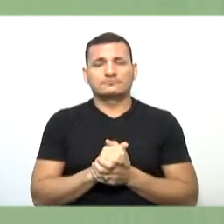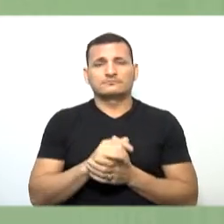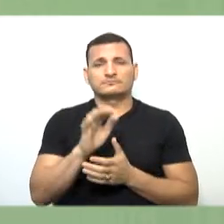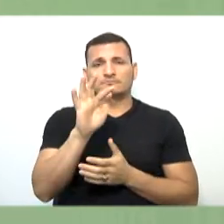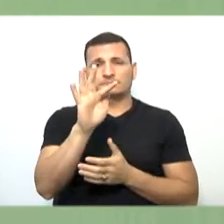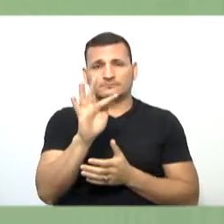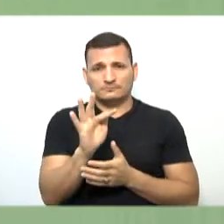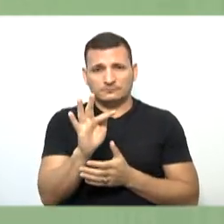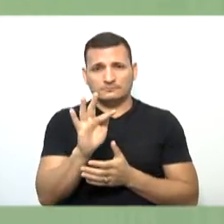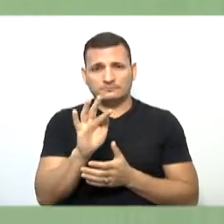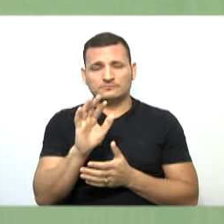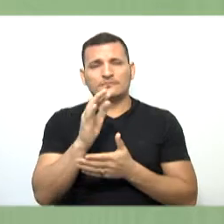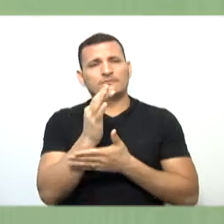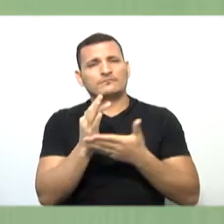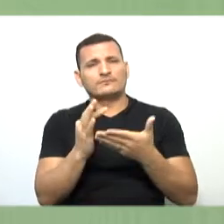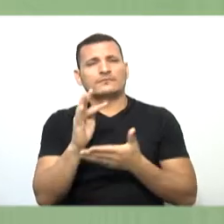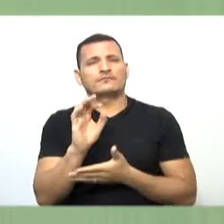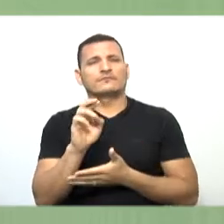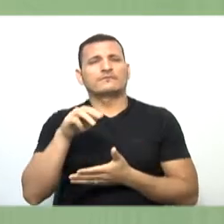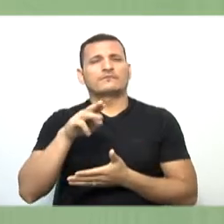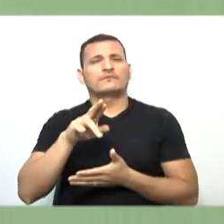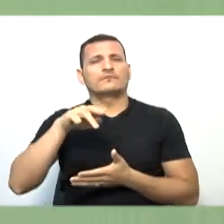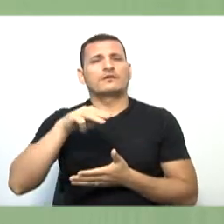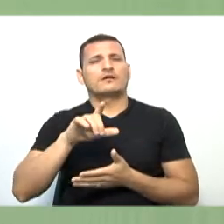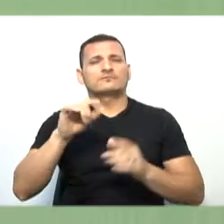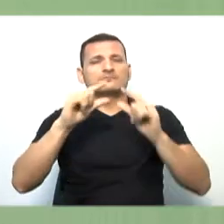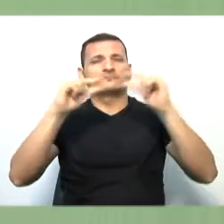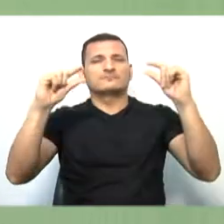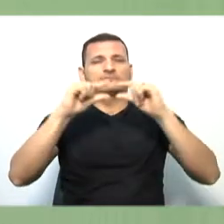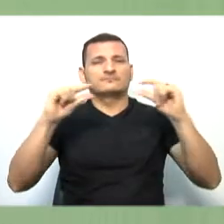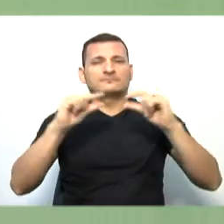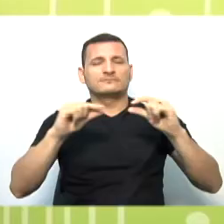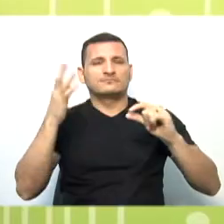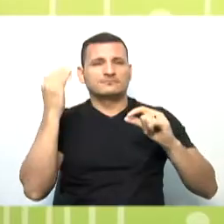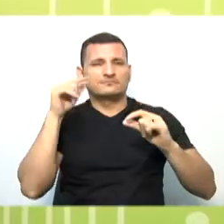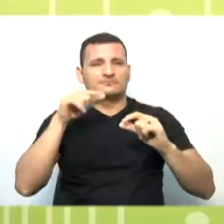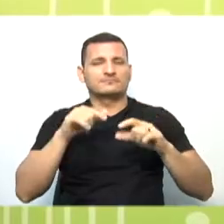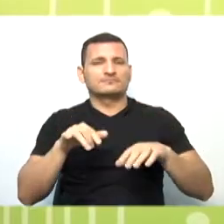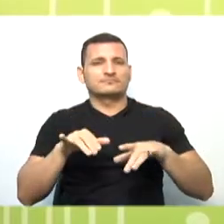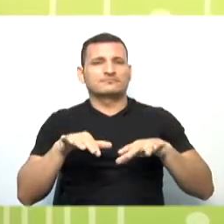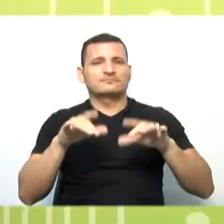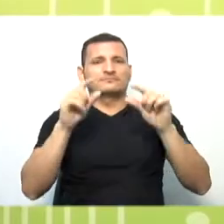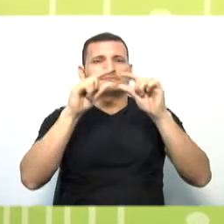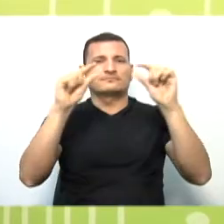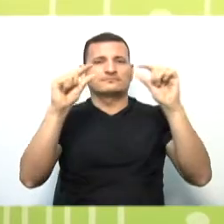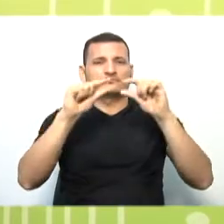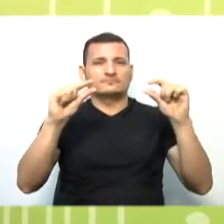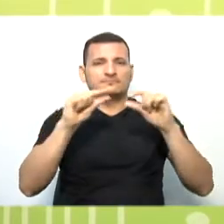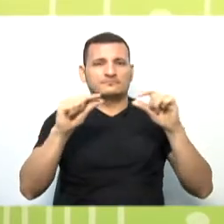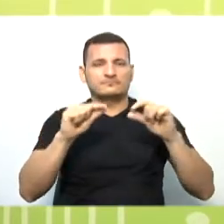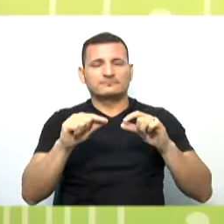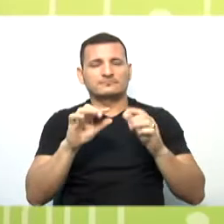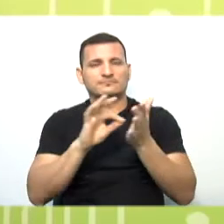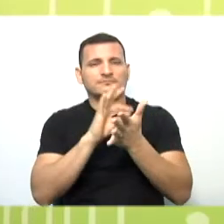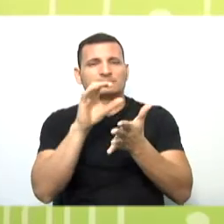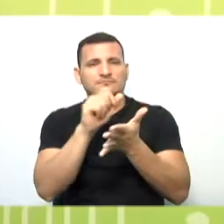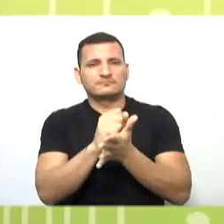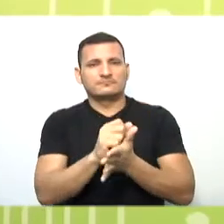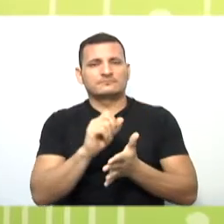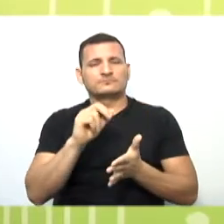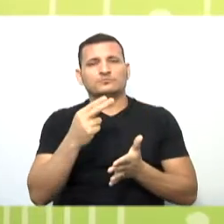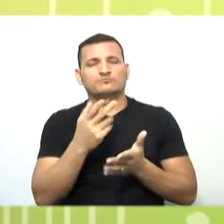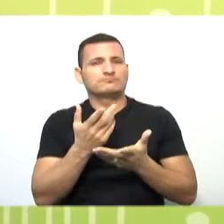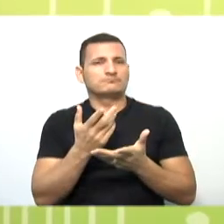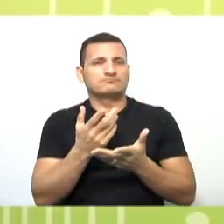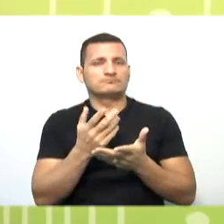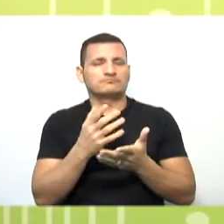formulários. Sabe aquele formulário que você preenche quando vai fazer uma inscrição ou alguma